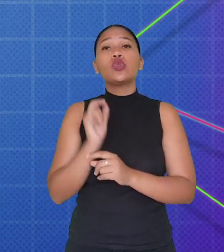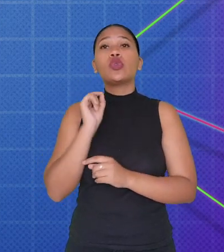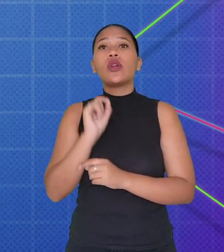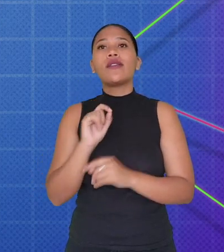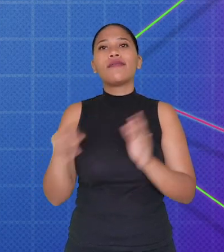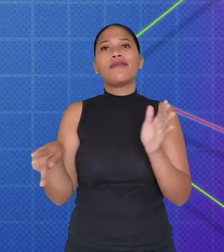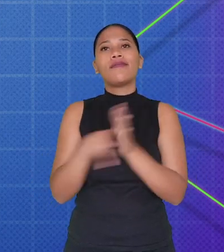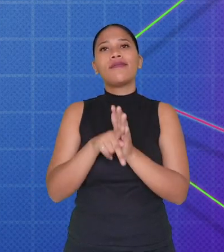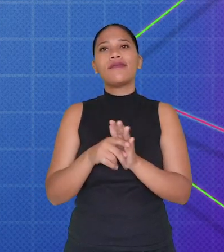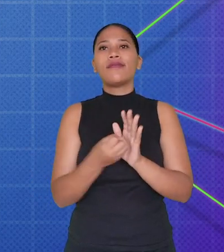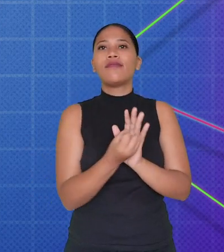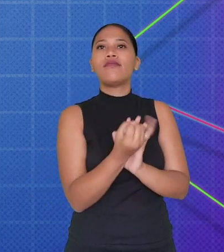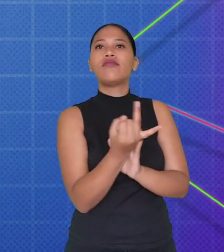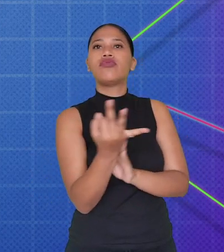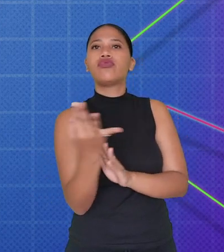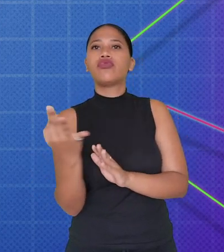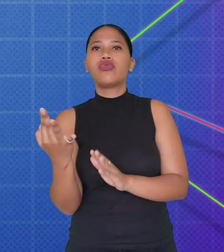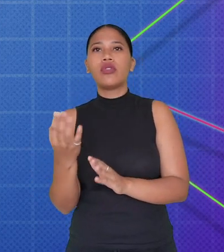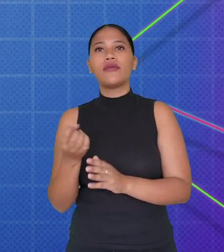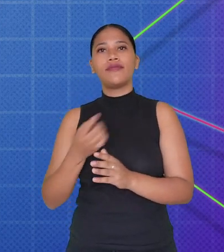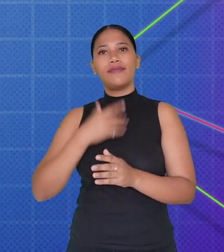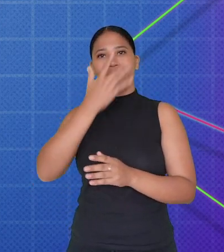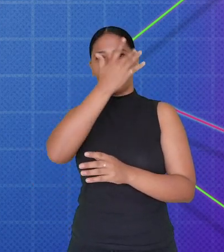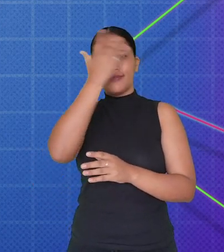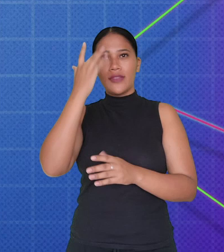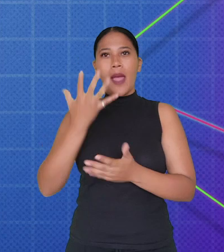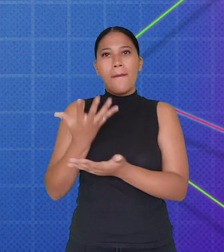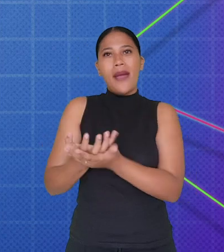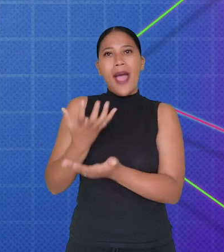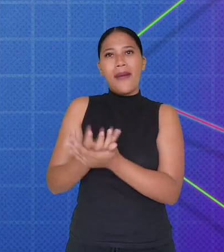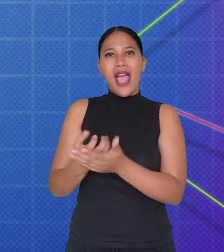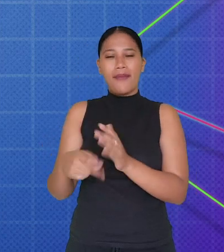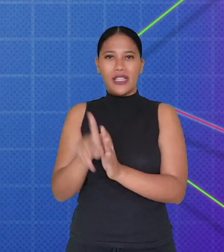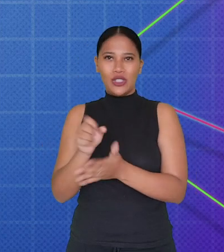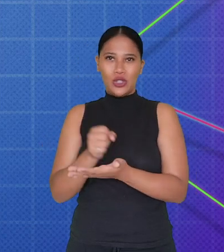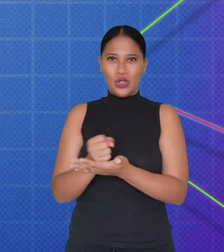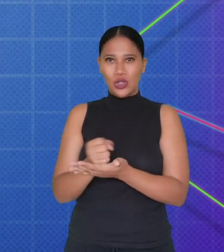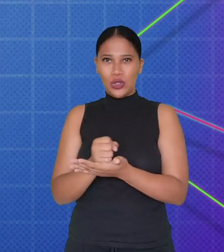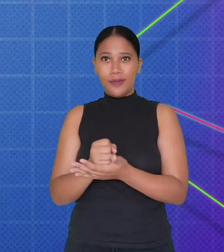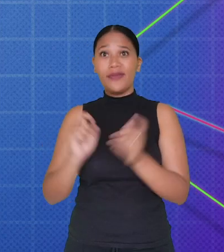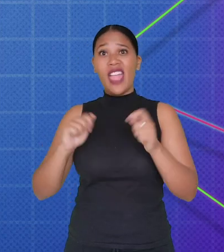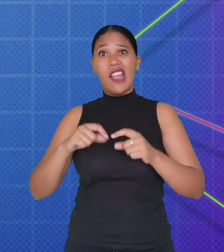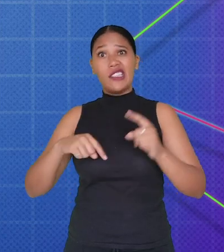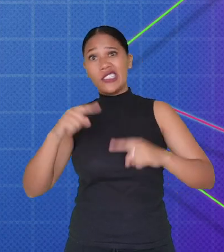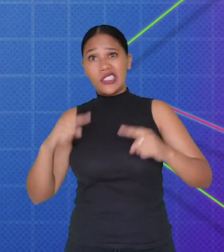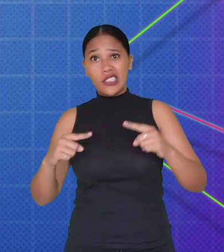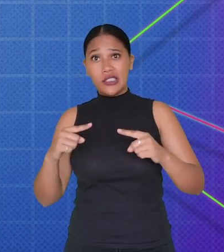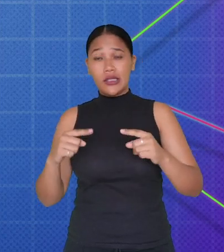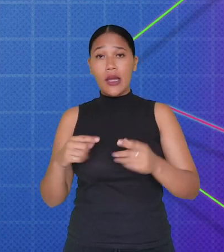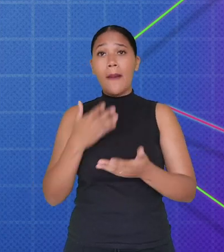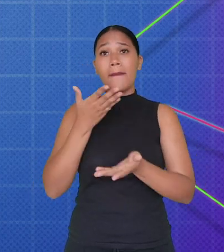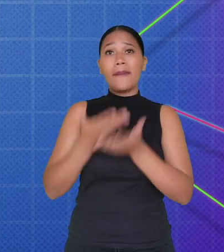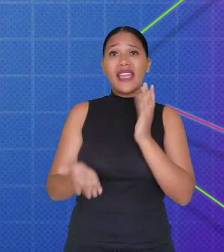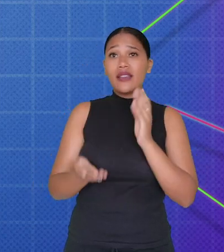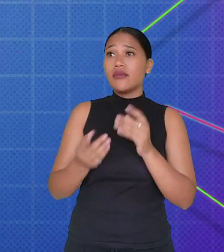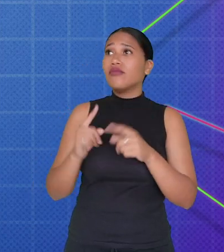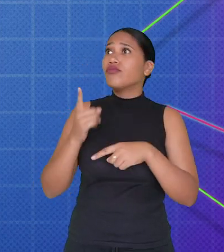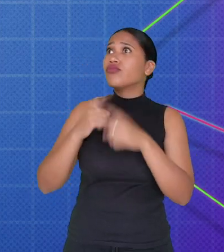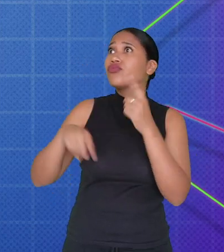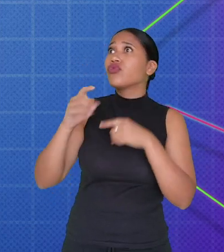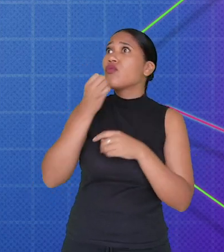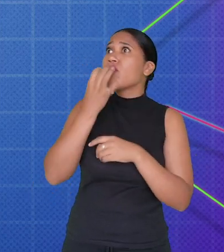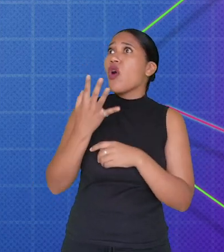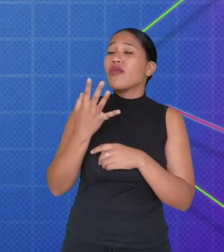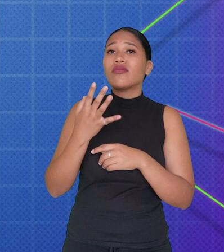serão descobertas graças ao grande número de jogadores que baixam o jogo esses bugs podem causar instabilidades perda de